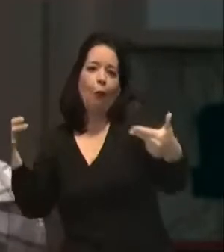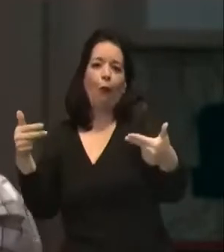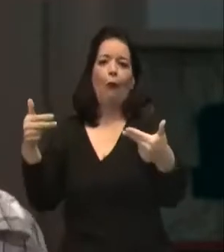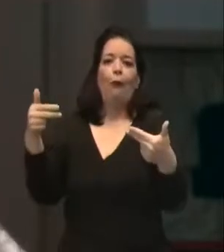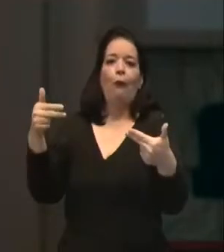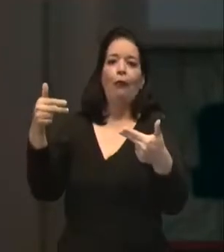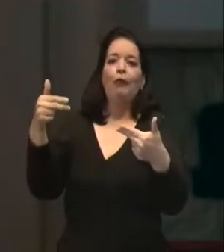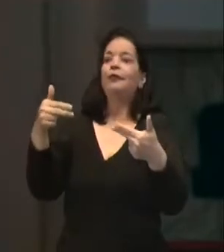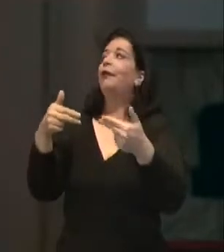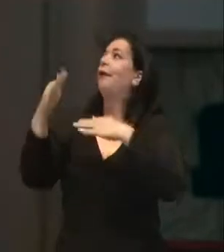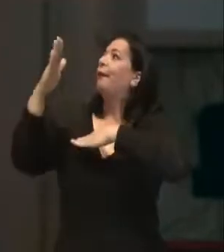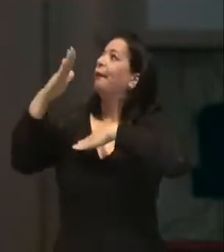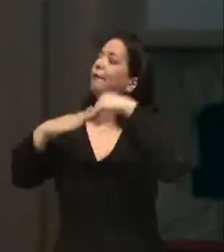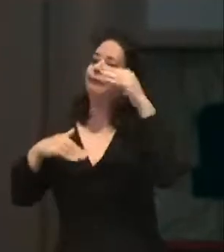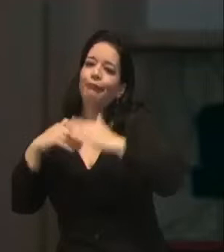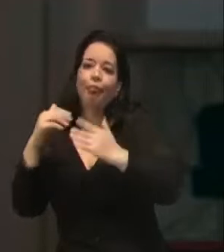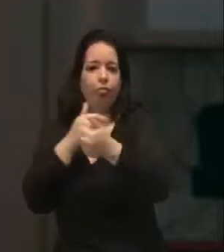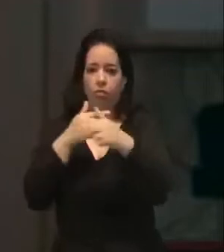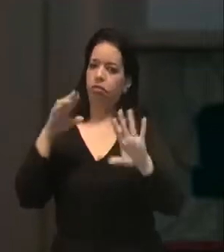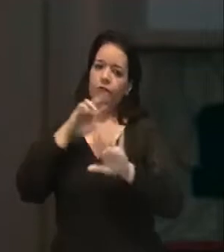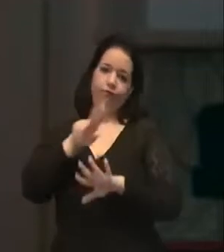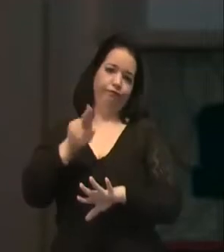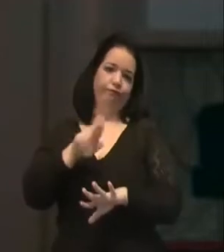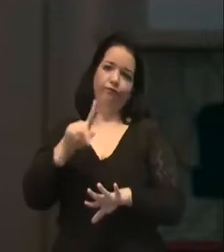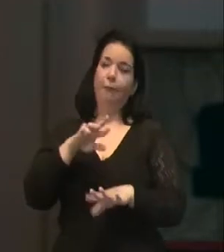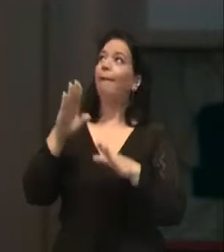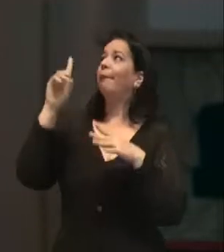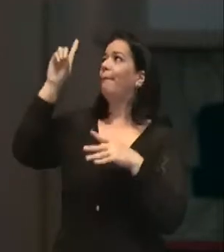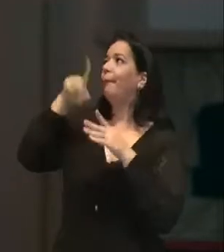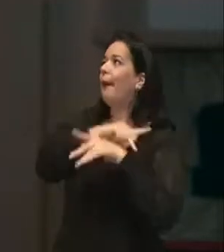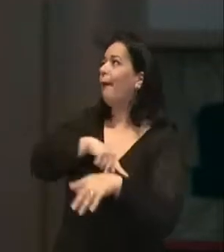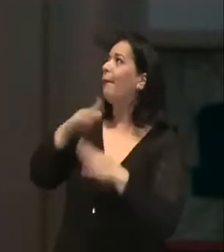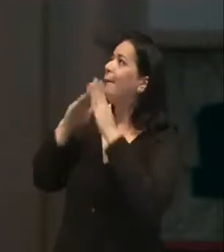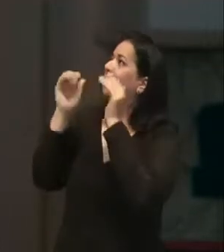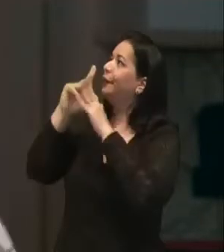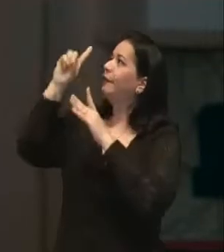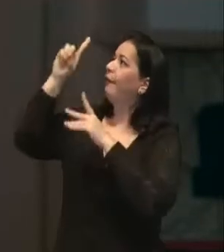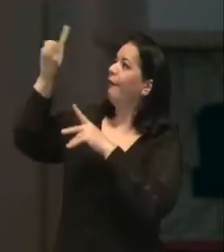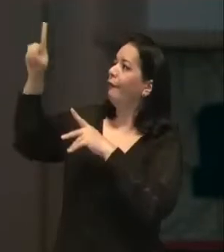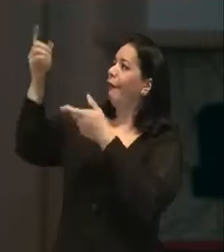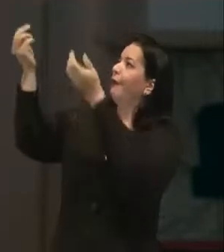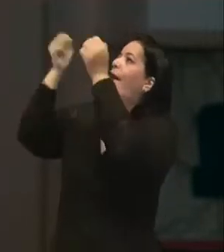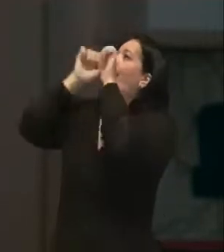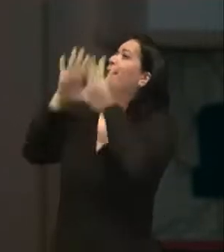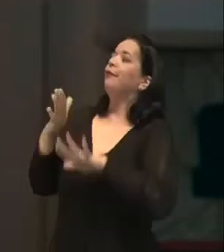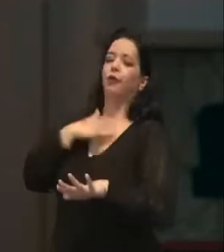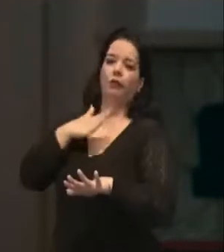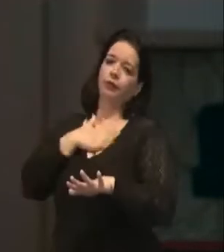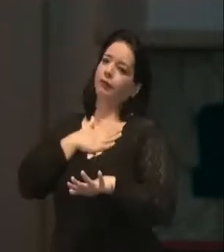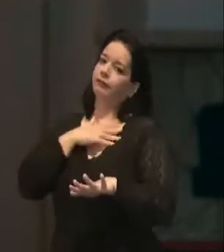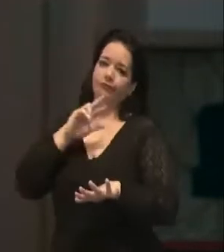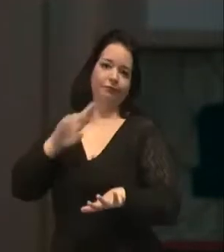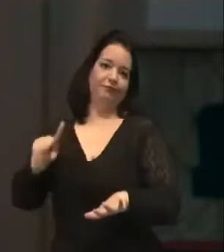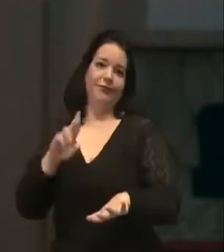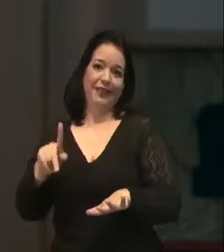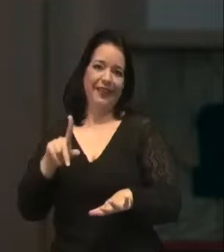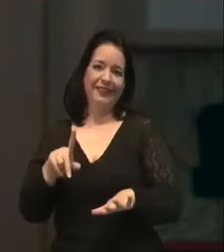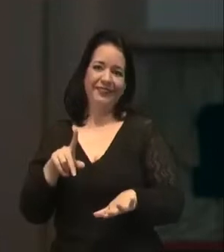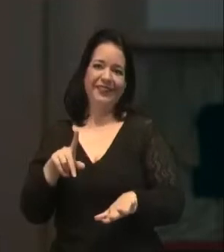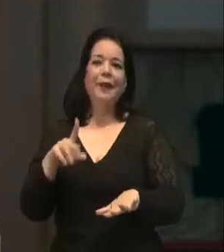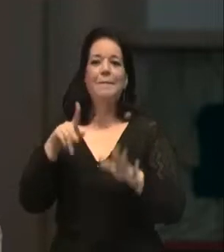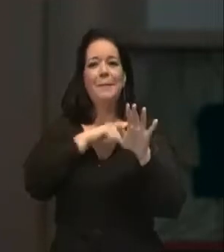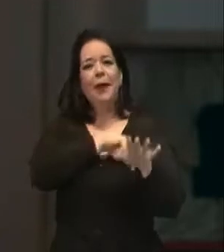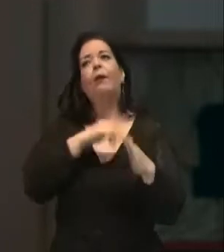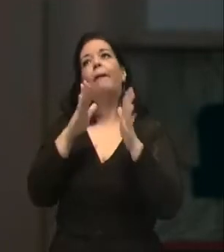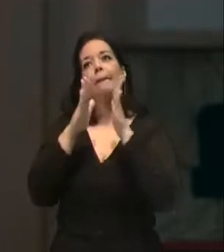nem mesmo para si, a não ser quando ele pedia que os irmãos orassem para que ele tivesse ousadia, como ele ora lá na carta